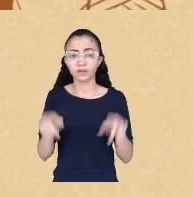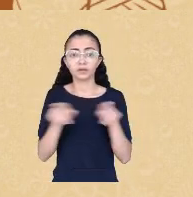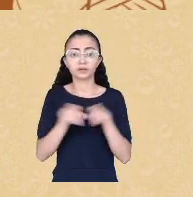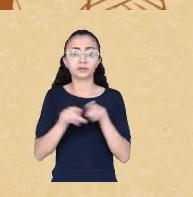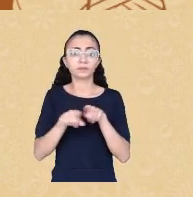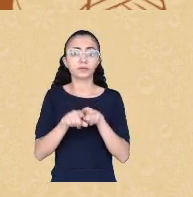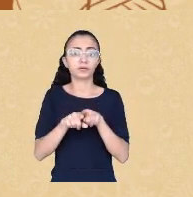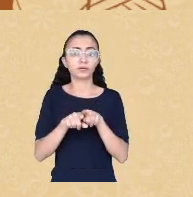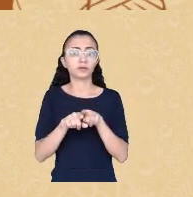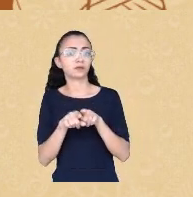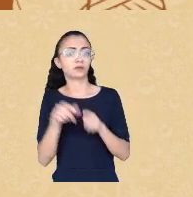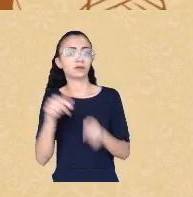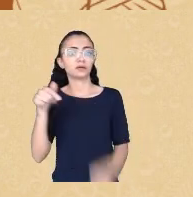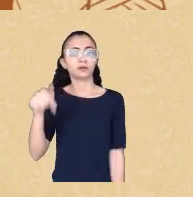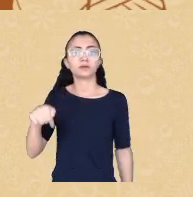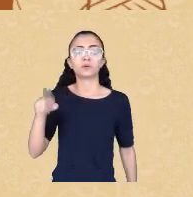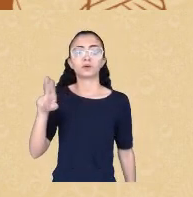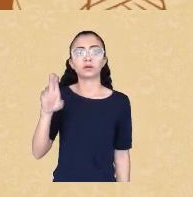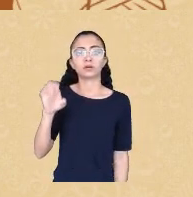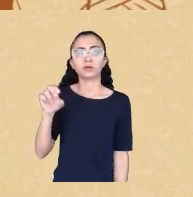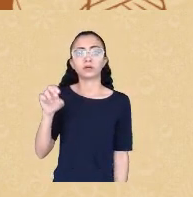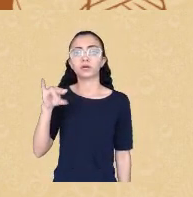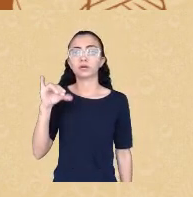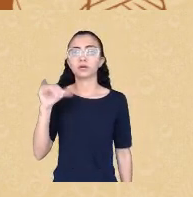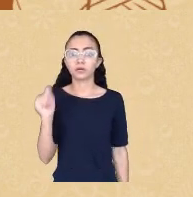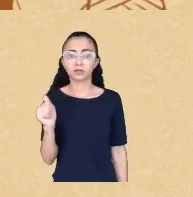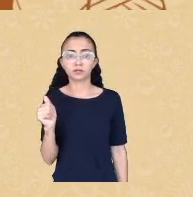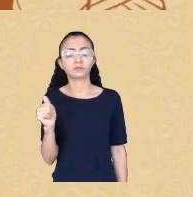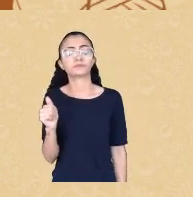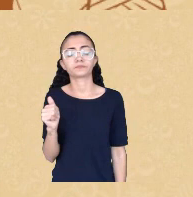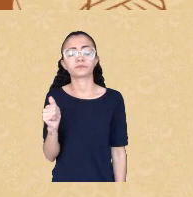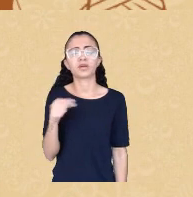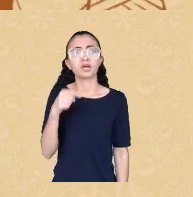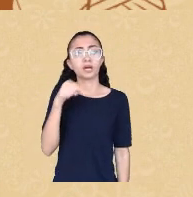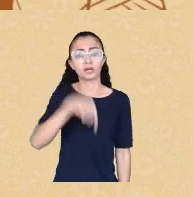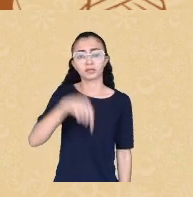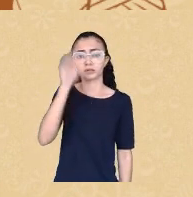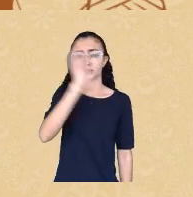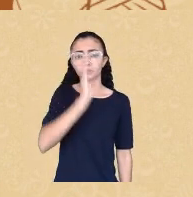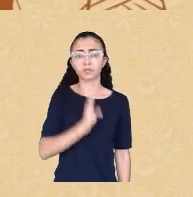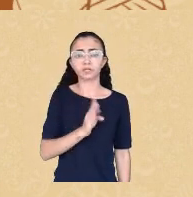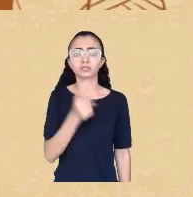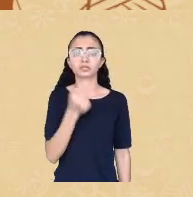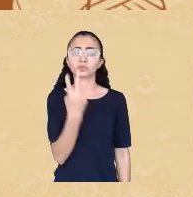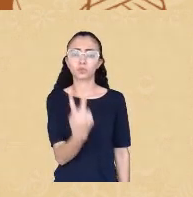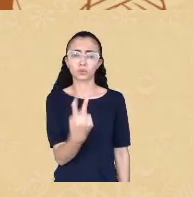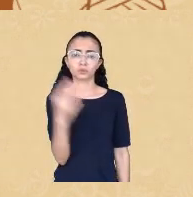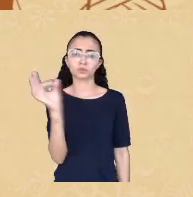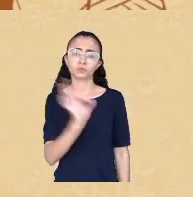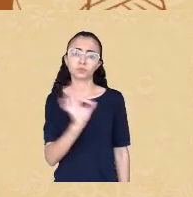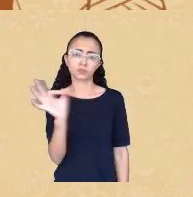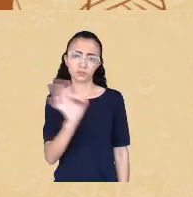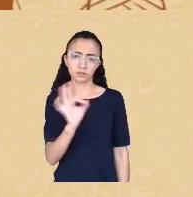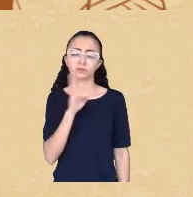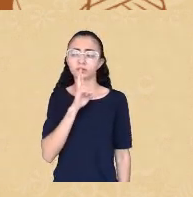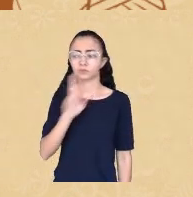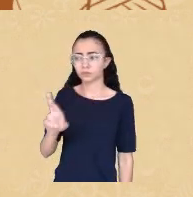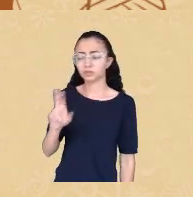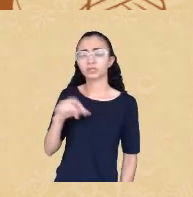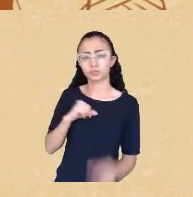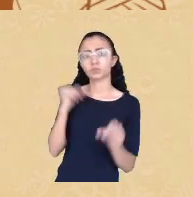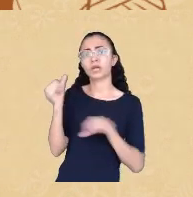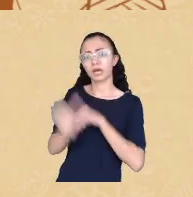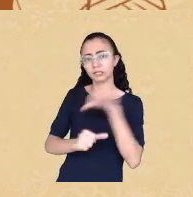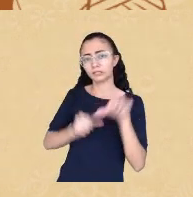Camboja. Já no Brasil foi mais baixo, foi só 2%. Responderam que deixariam de ser quem são em função